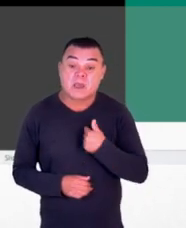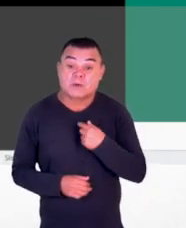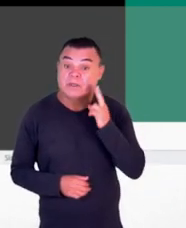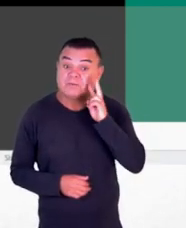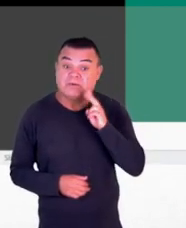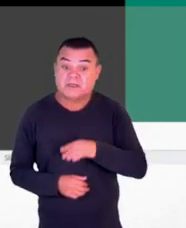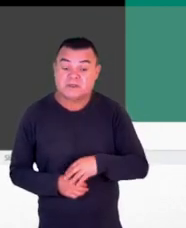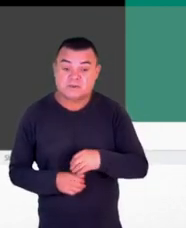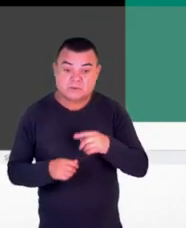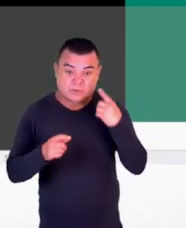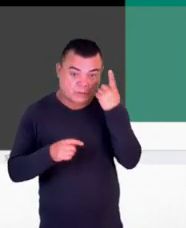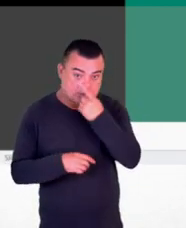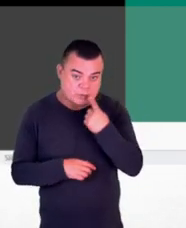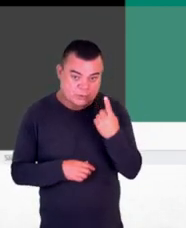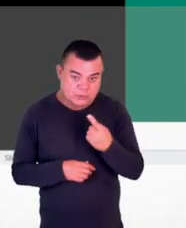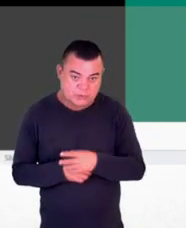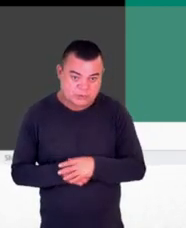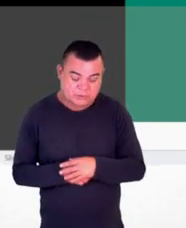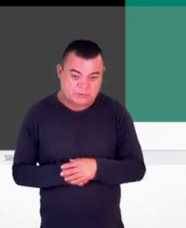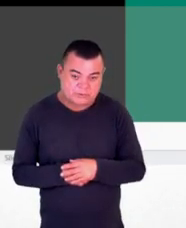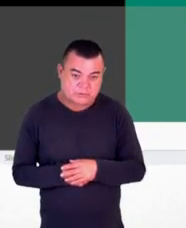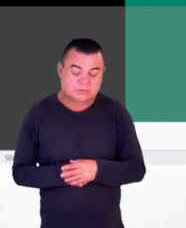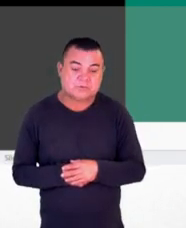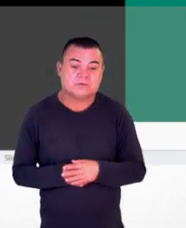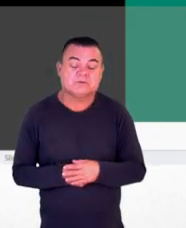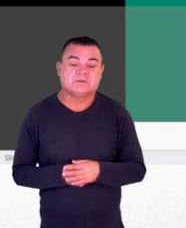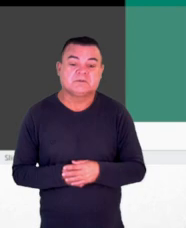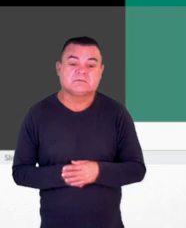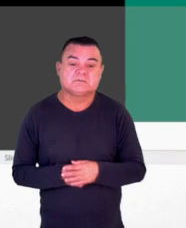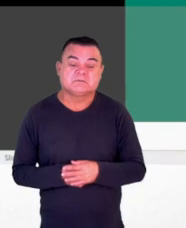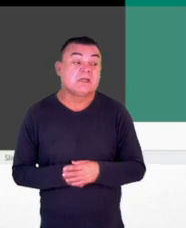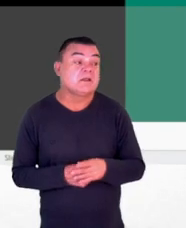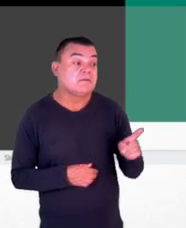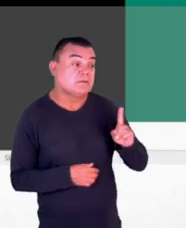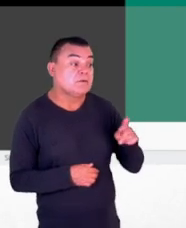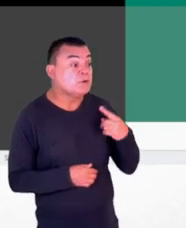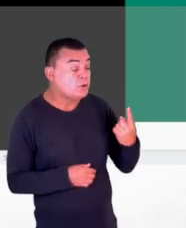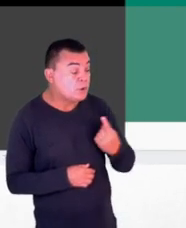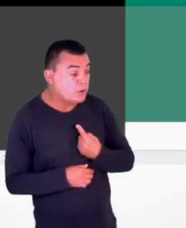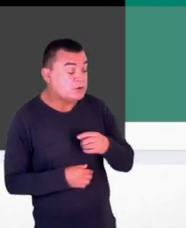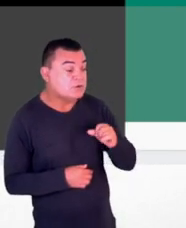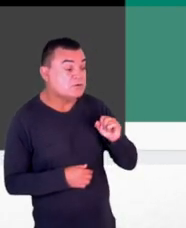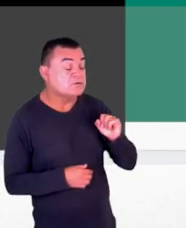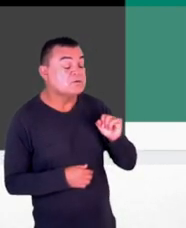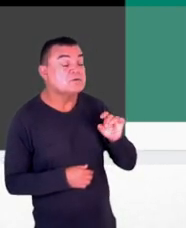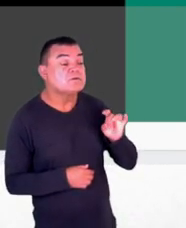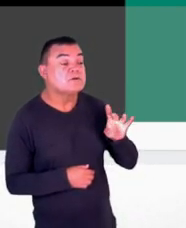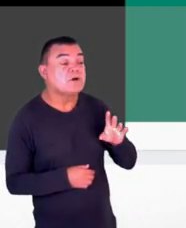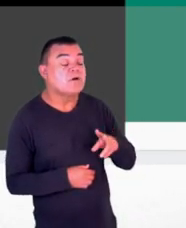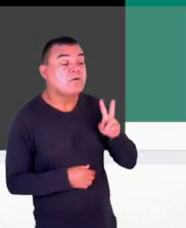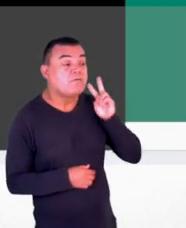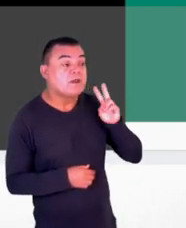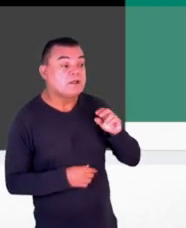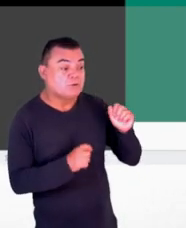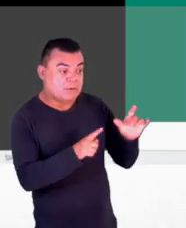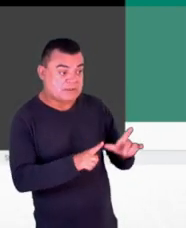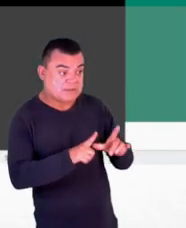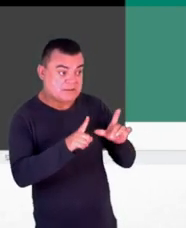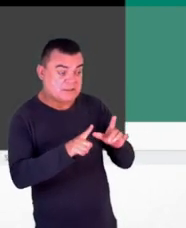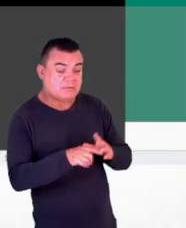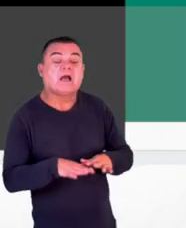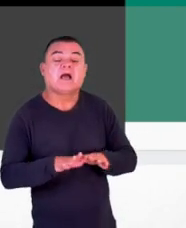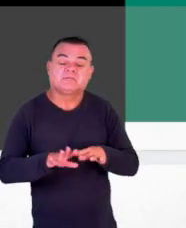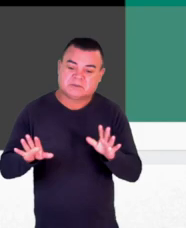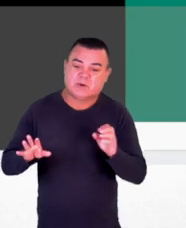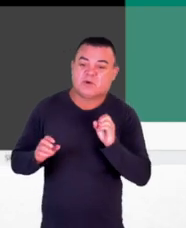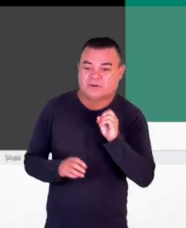nem a minutagem nem a gente vê o seu a gente só tá vendo agora sua apresentação tá então bom vamos lá com a